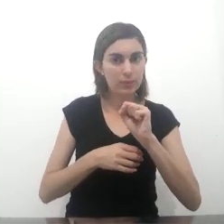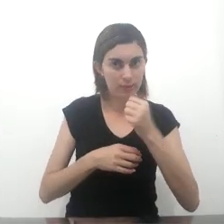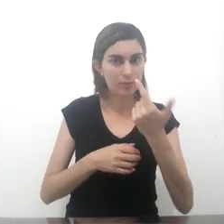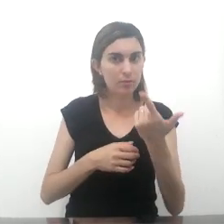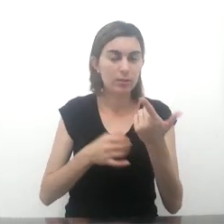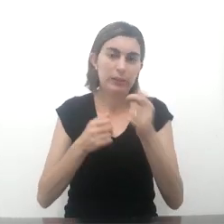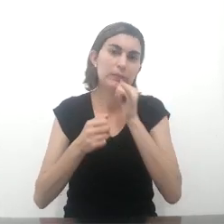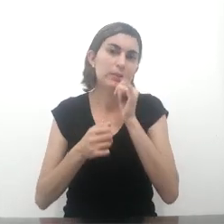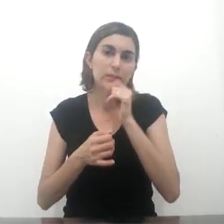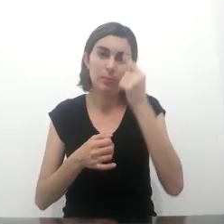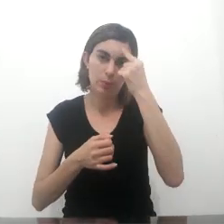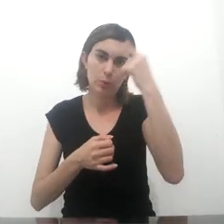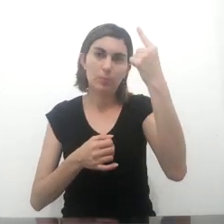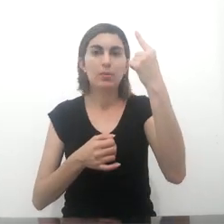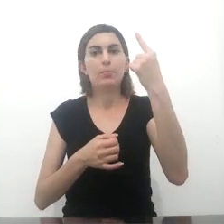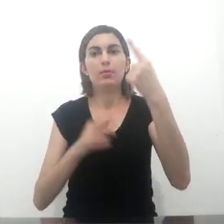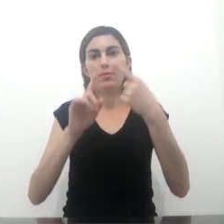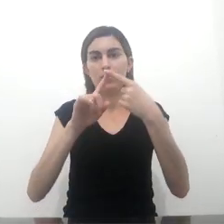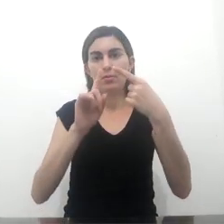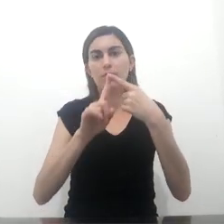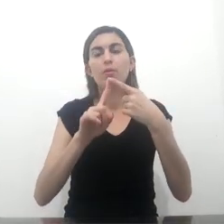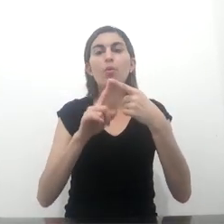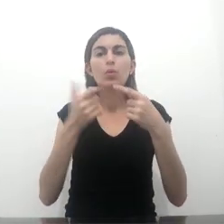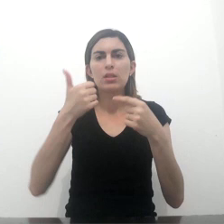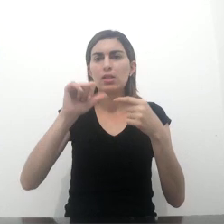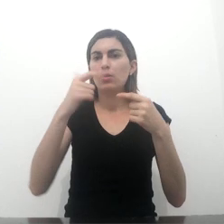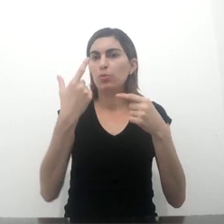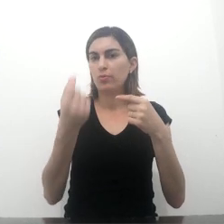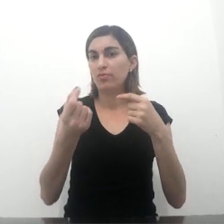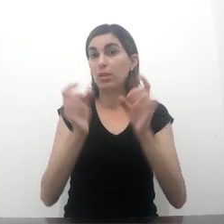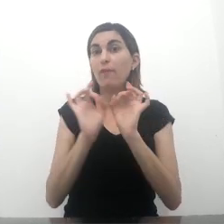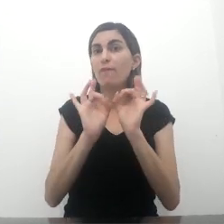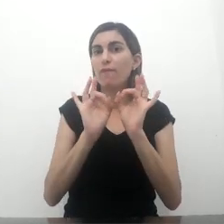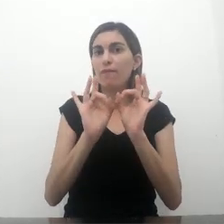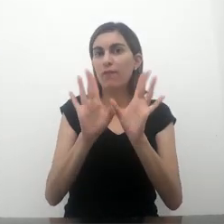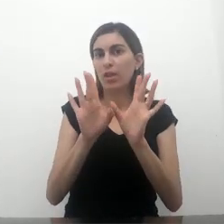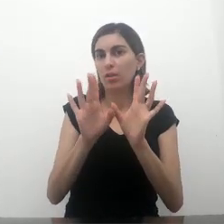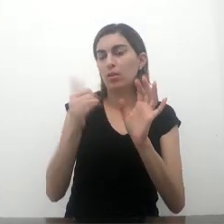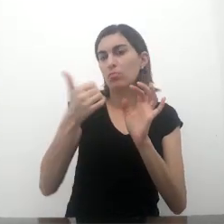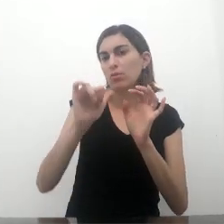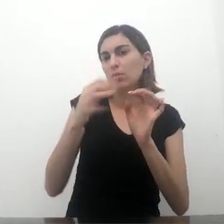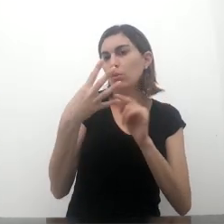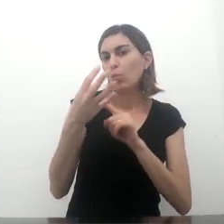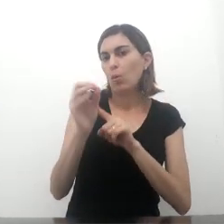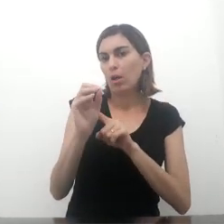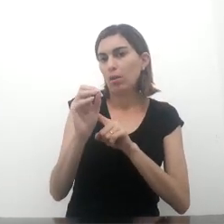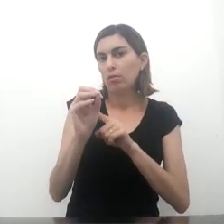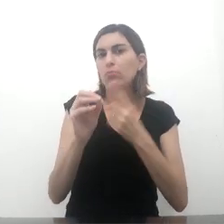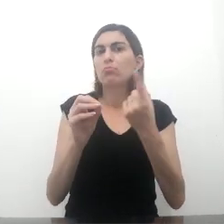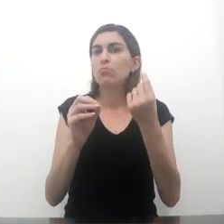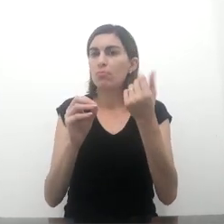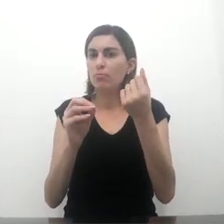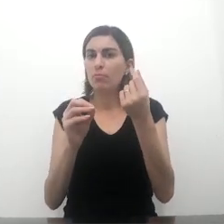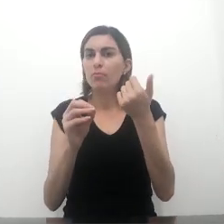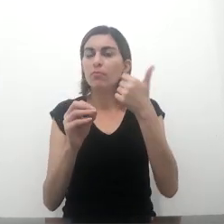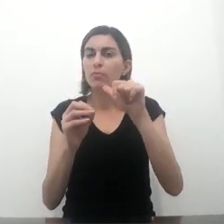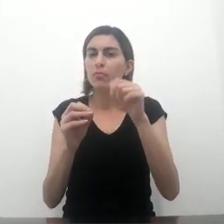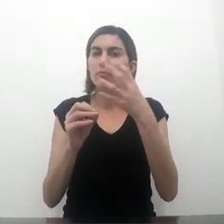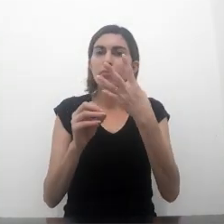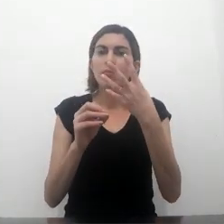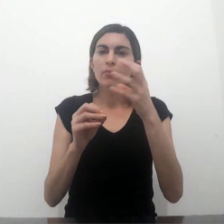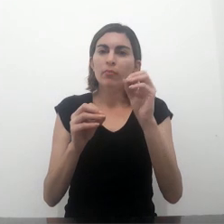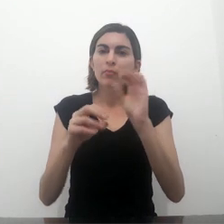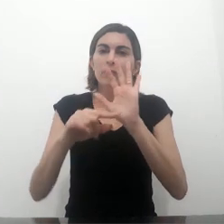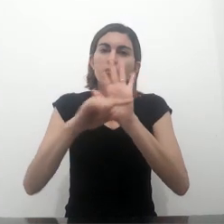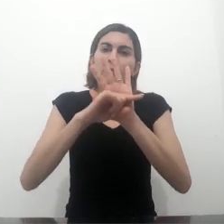pegou, vamos ter a primeira ideia de lucro, né? Ele pegou por 120 e vendeu por 140. Então, o preço de venda é